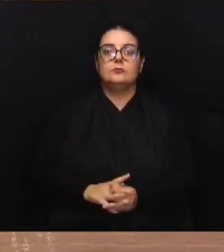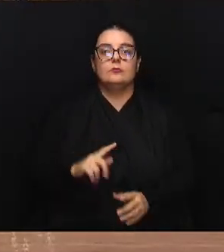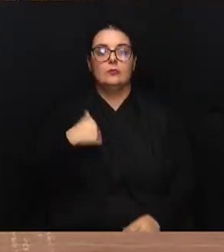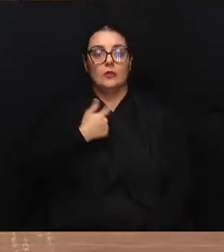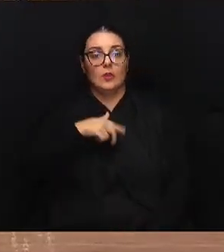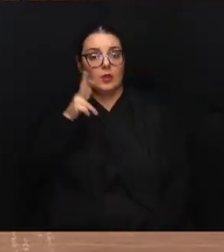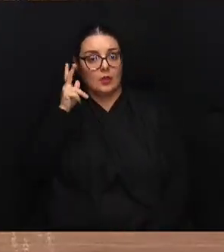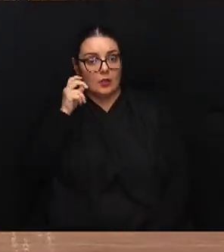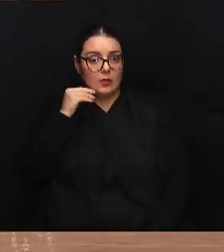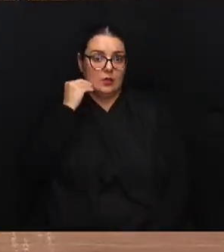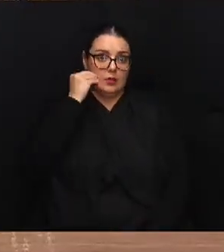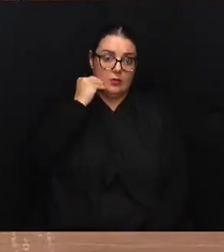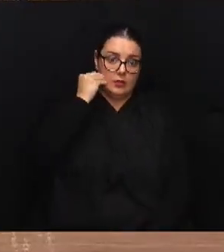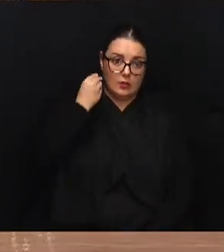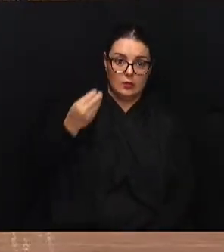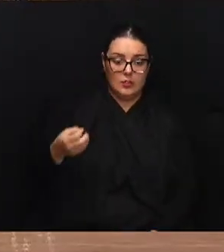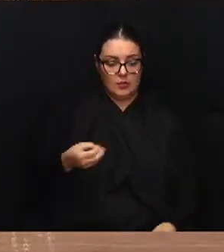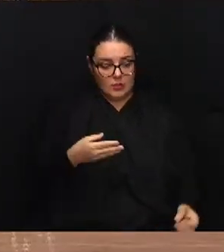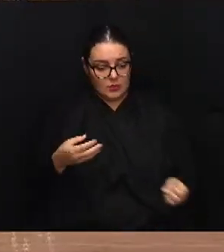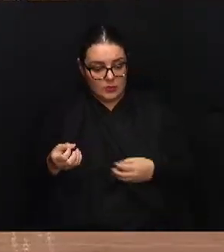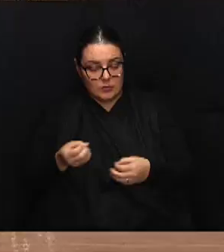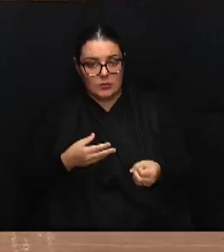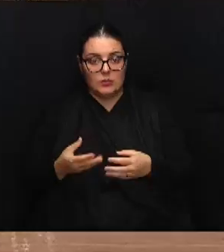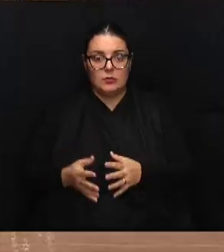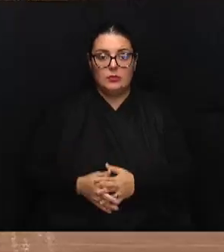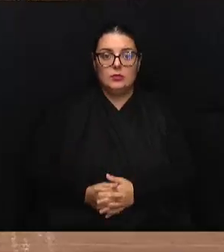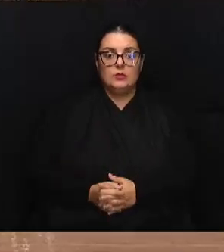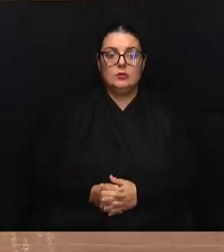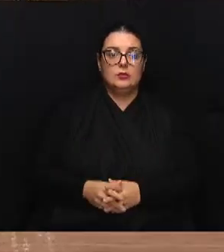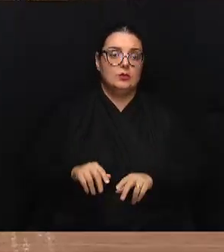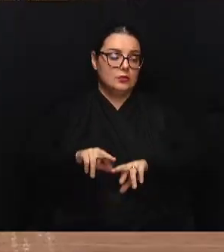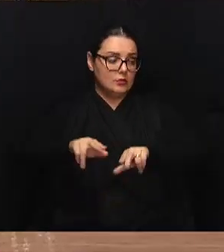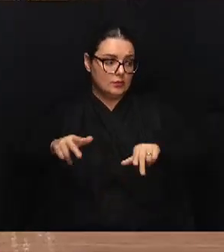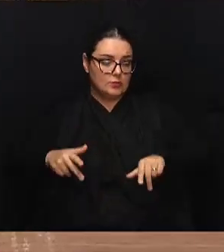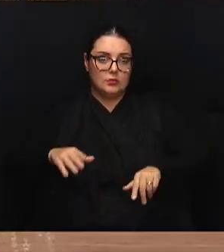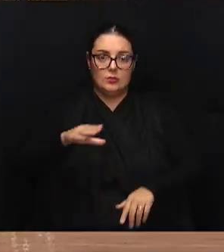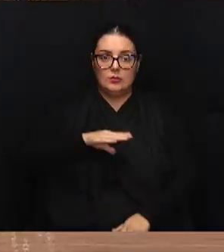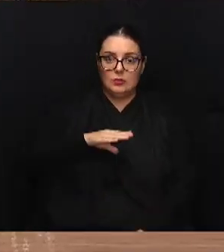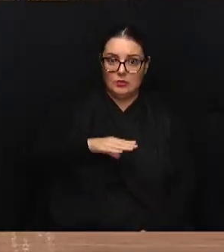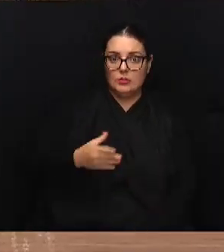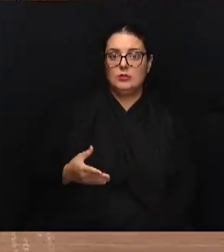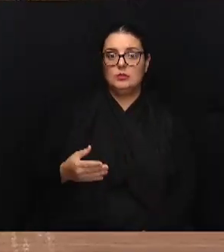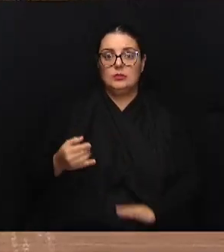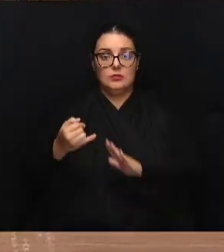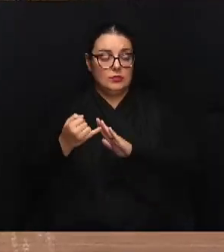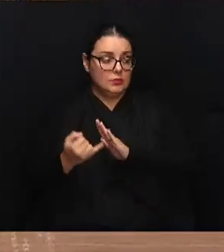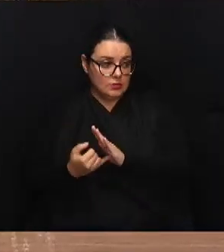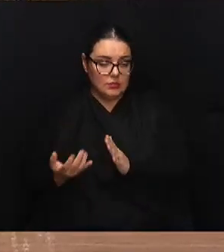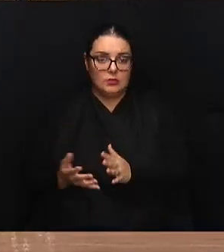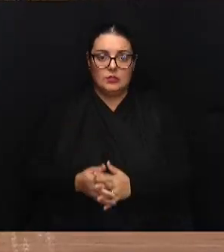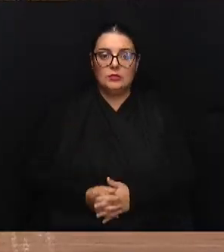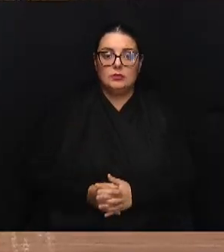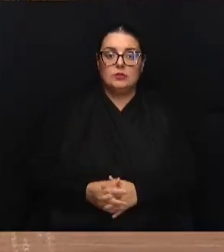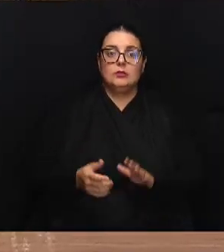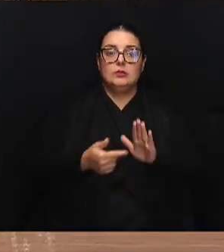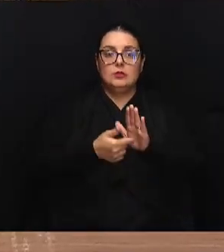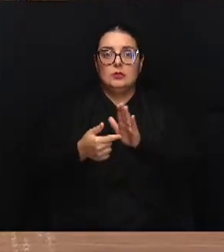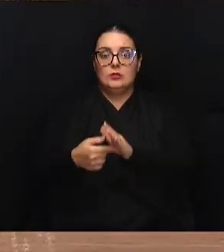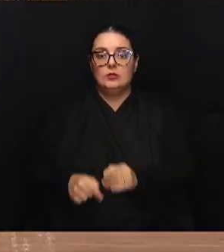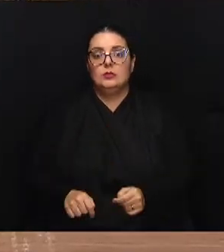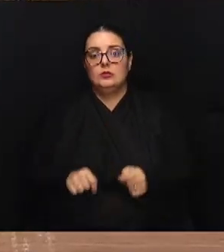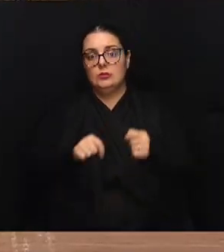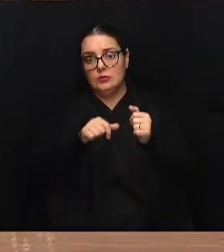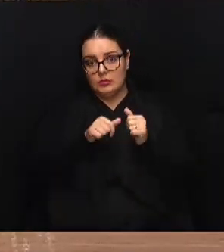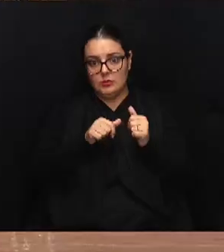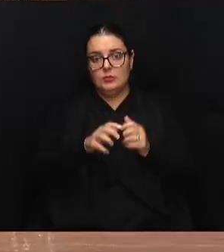também experiências, inovações de vários municípios e de entidades que mostraram os